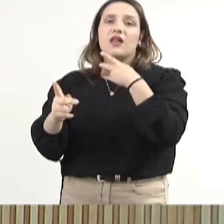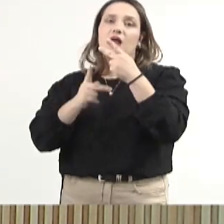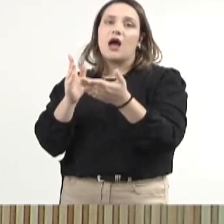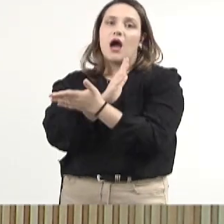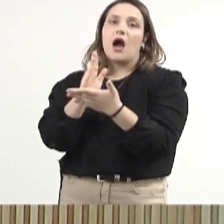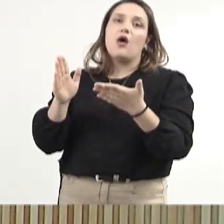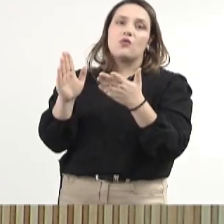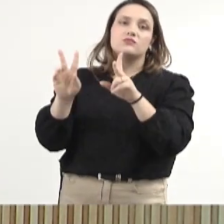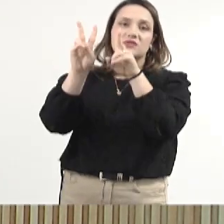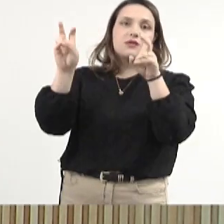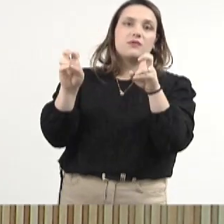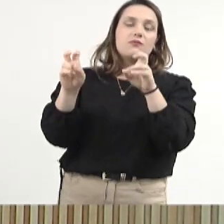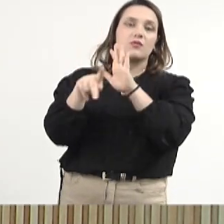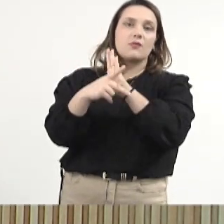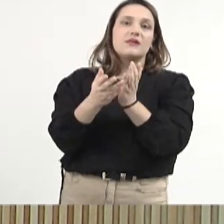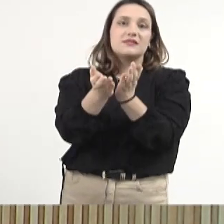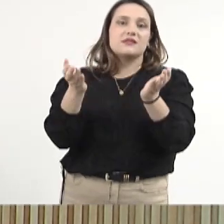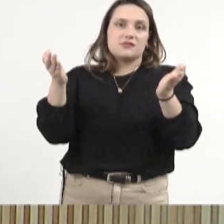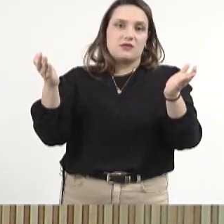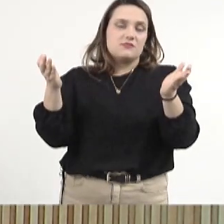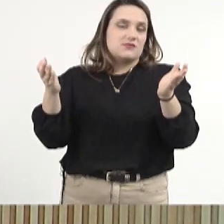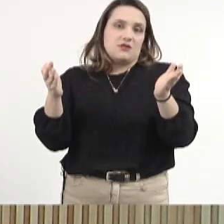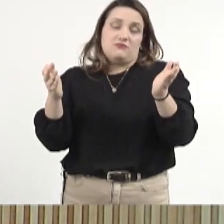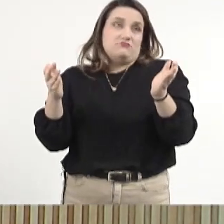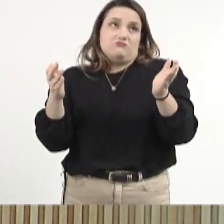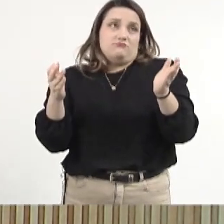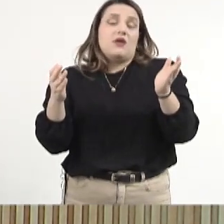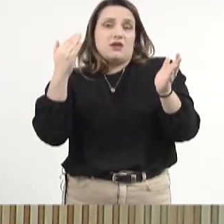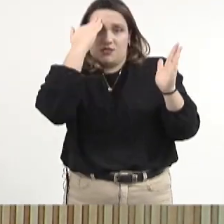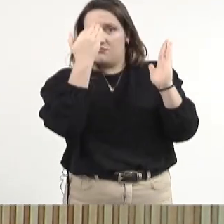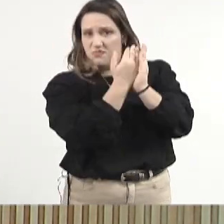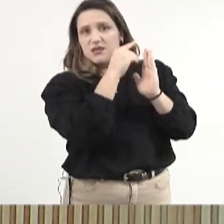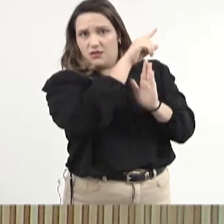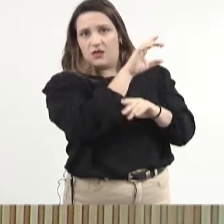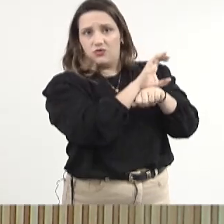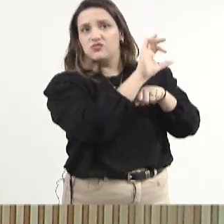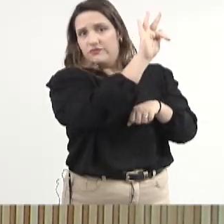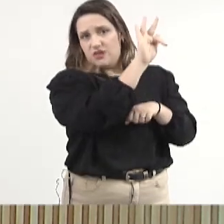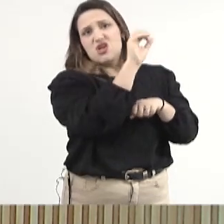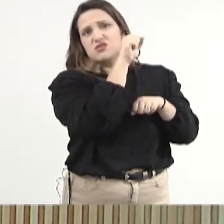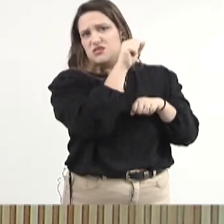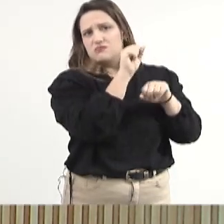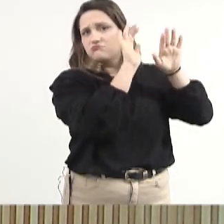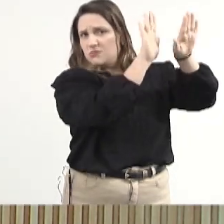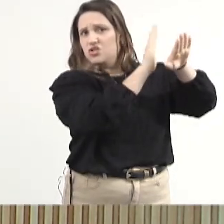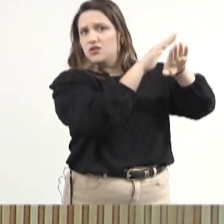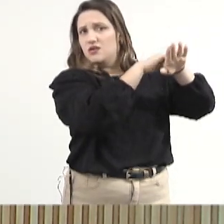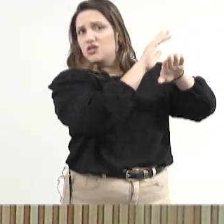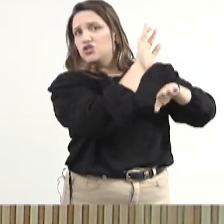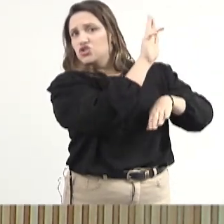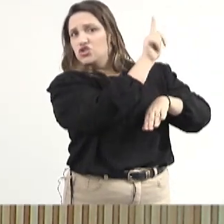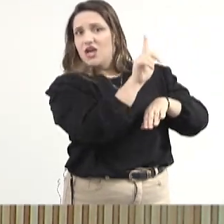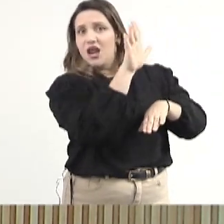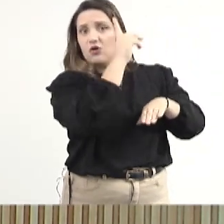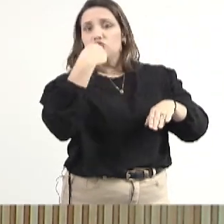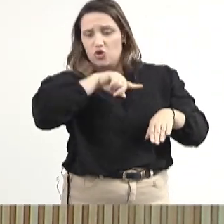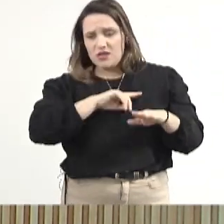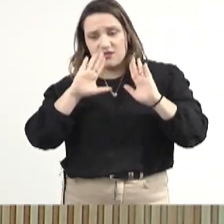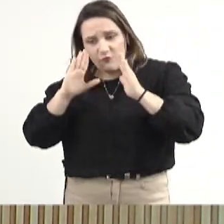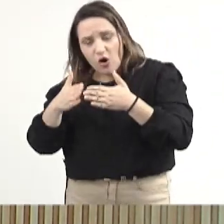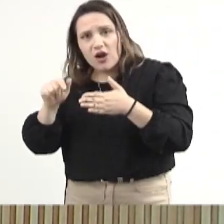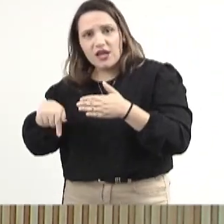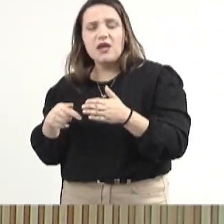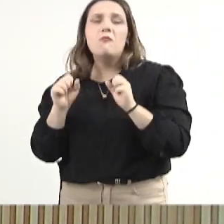essa questão das fases da licitação. Então, não invade uma competência da União em legislar sobre esse assunto. Então,